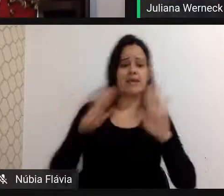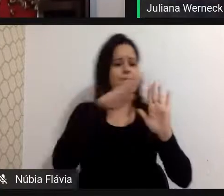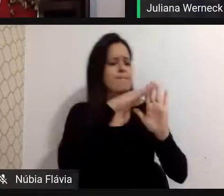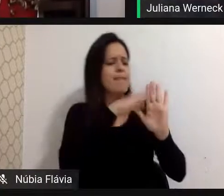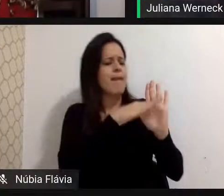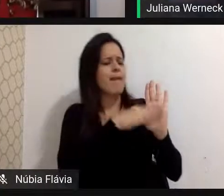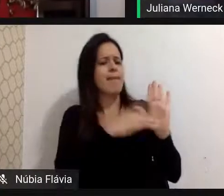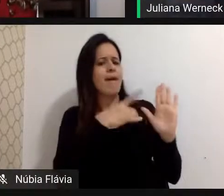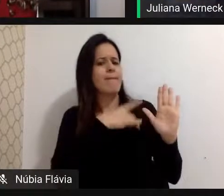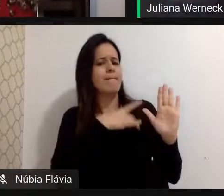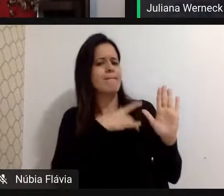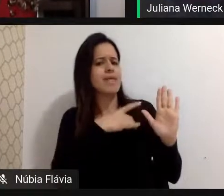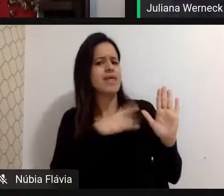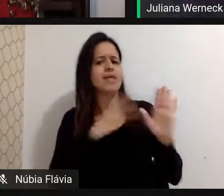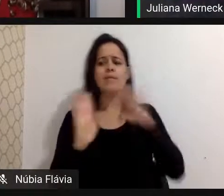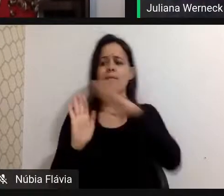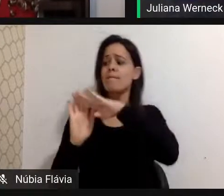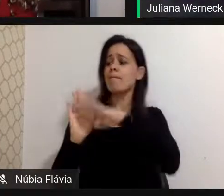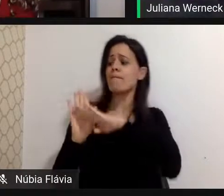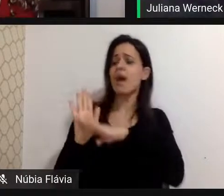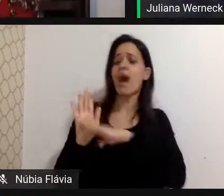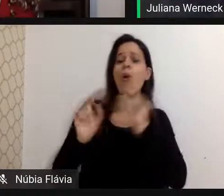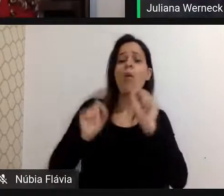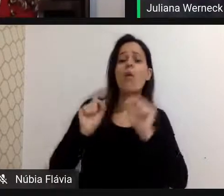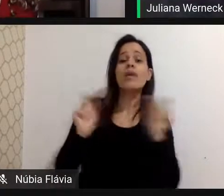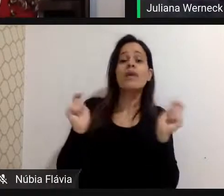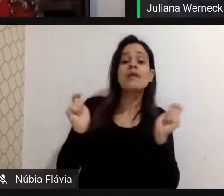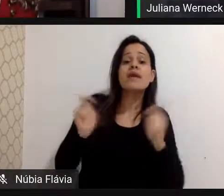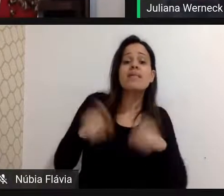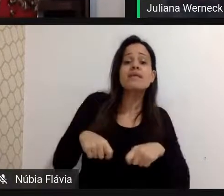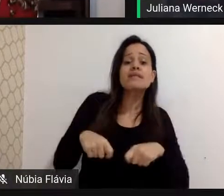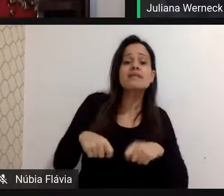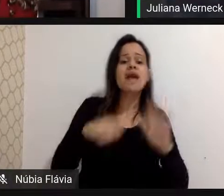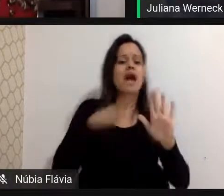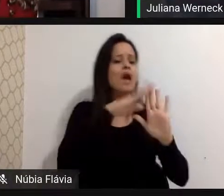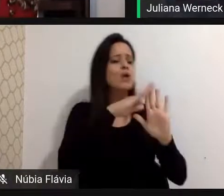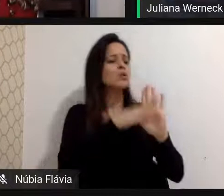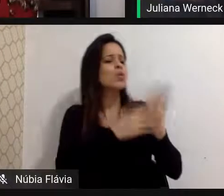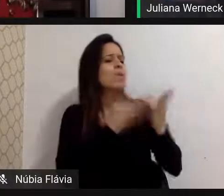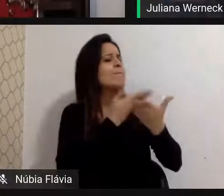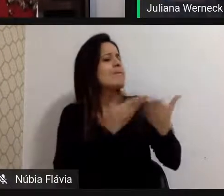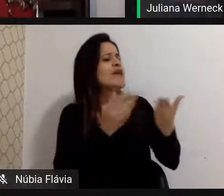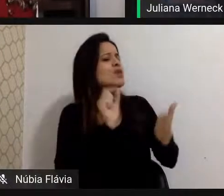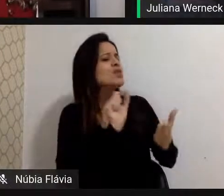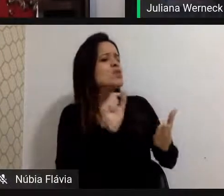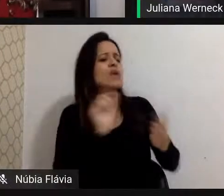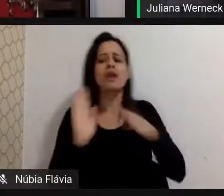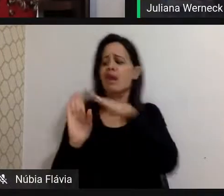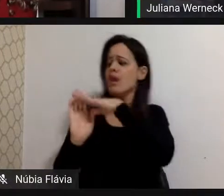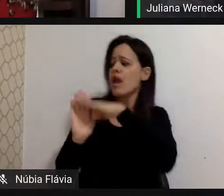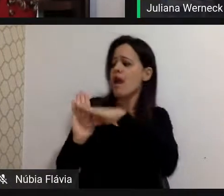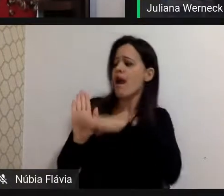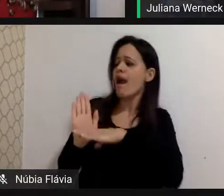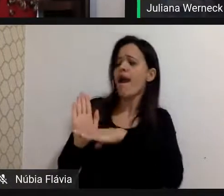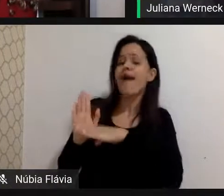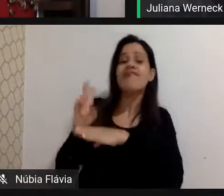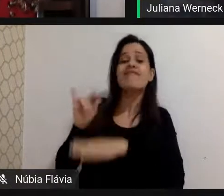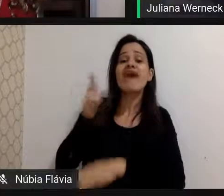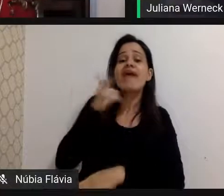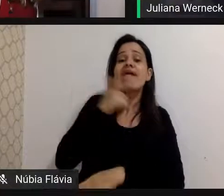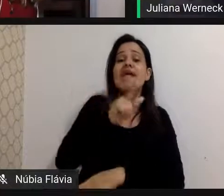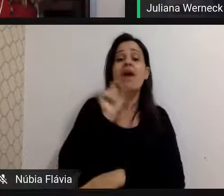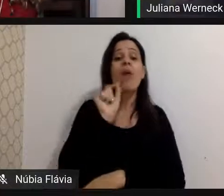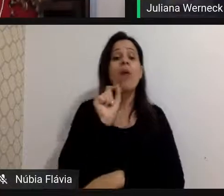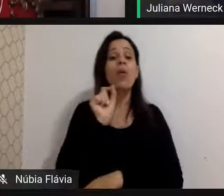capacidades, quais são os meus recursos, o que eu vou ganhar, o que eu vou perder. Isso acho que é uma estratégia muito prática e, de